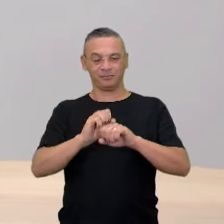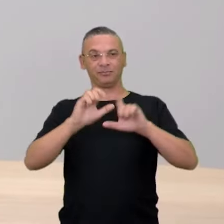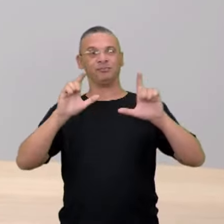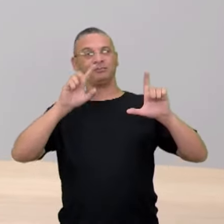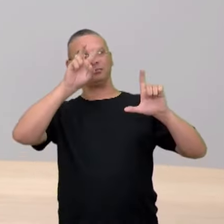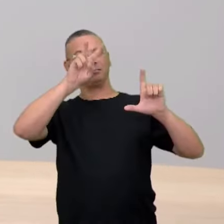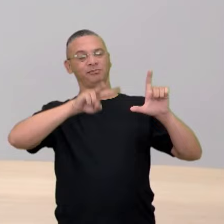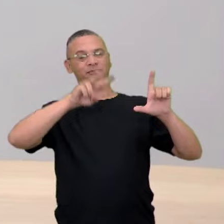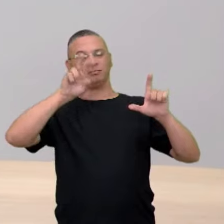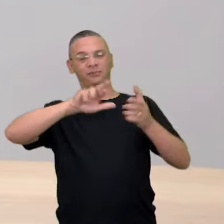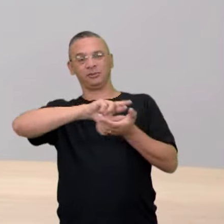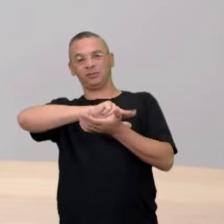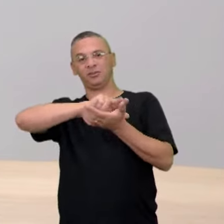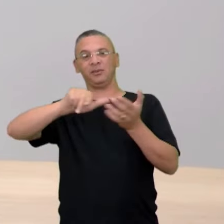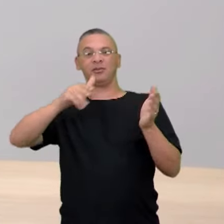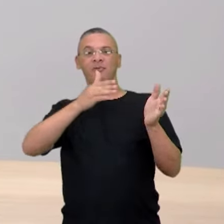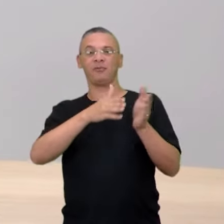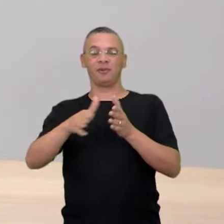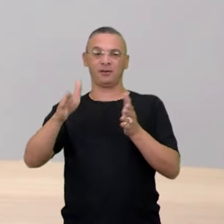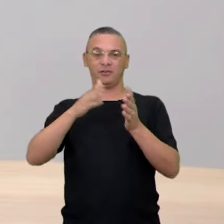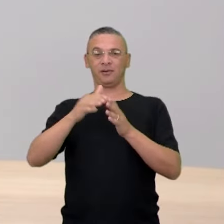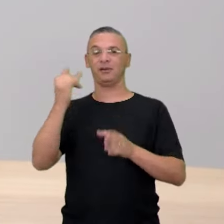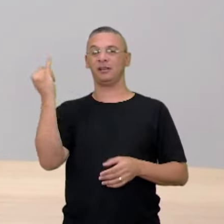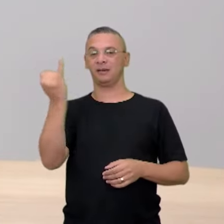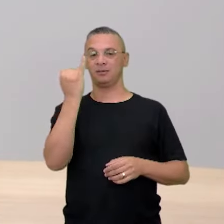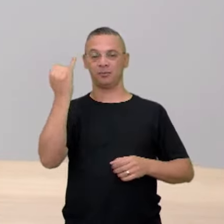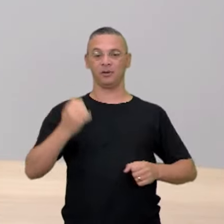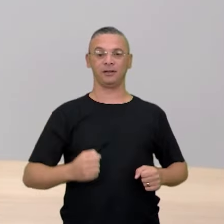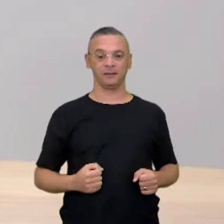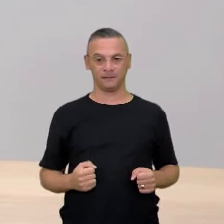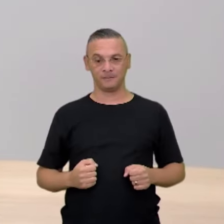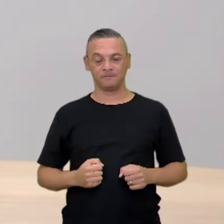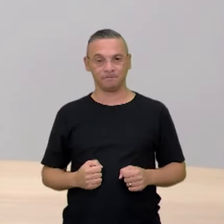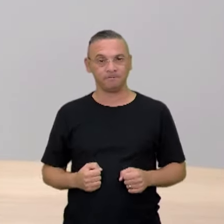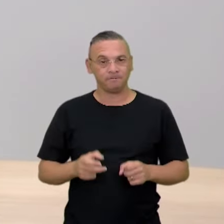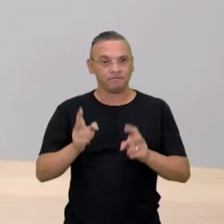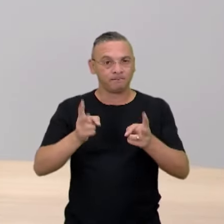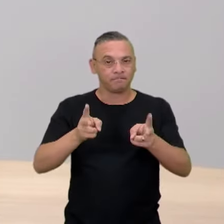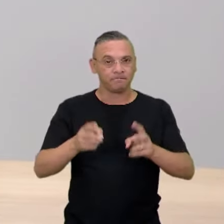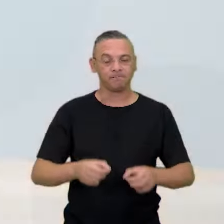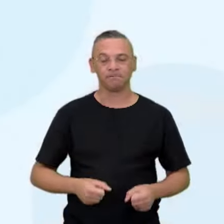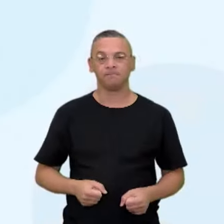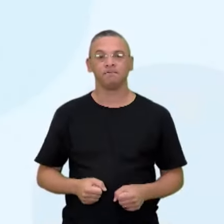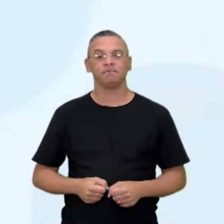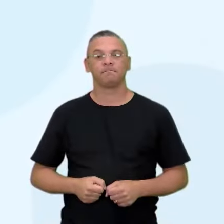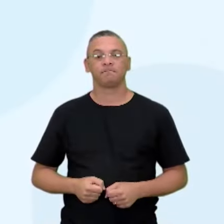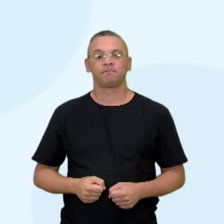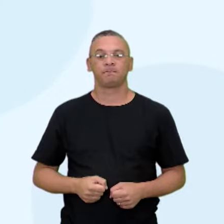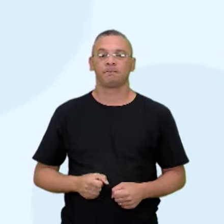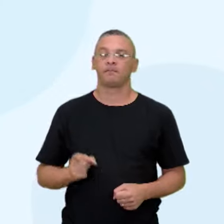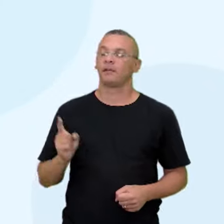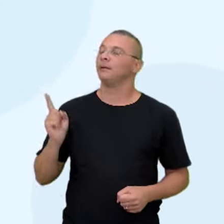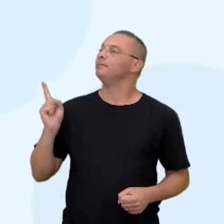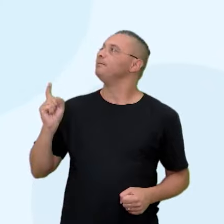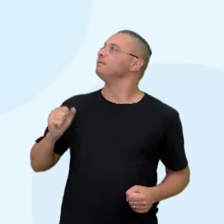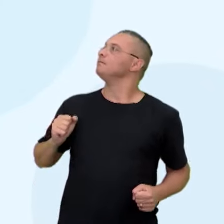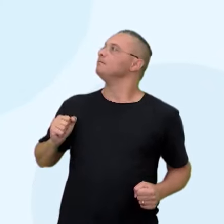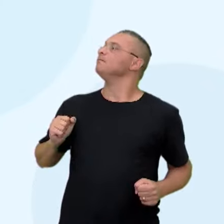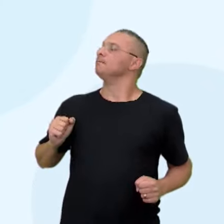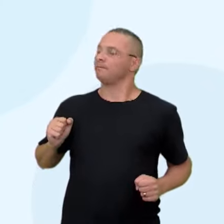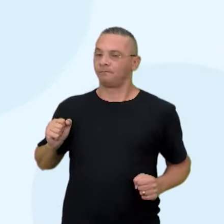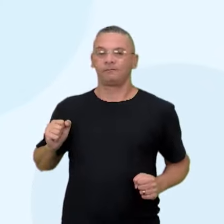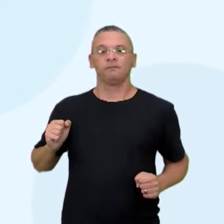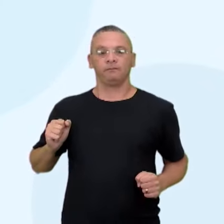assistir a esse e outros vídeos que são muito importantes. Continuando nossa aula, a ideia é criarmos o